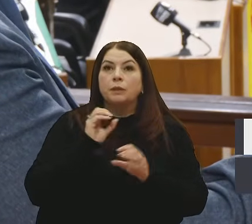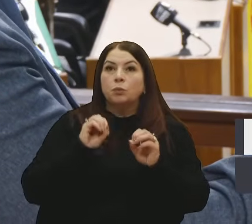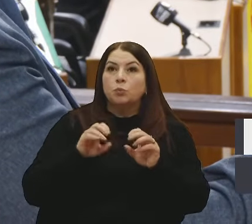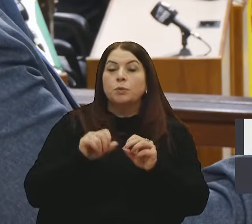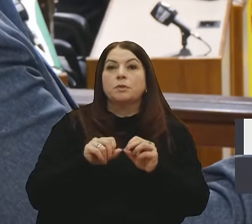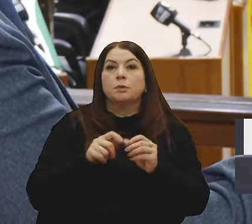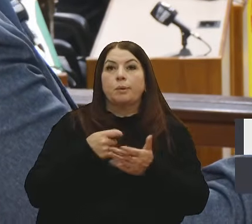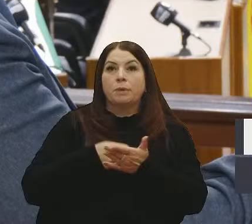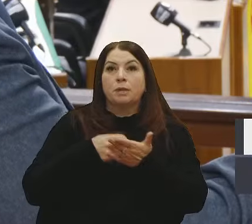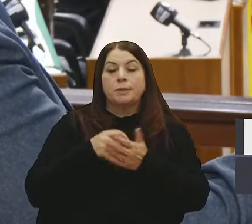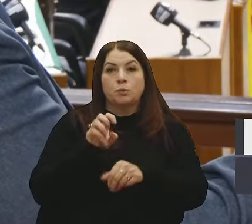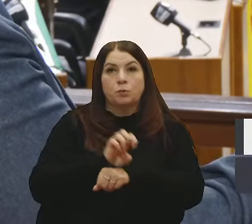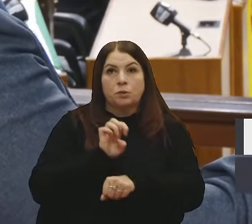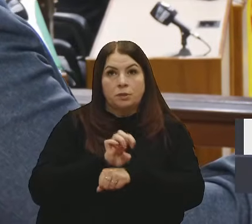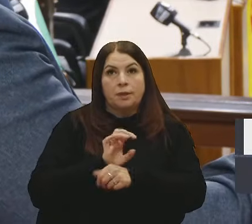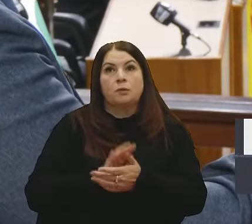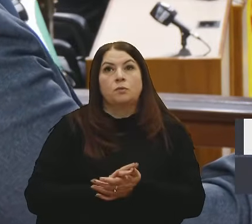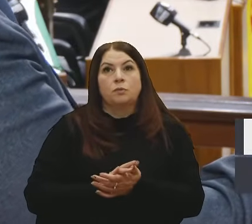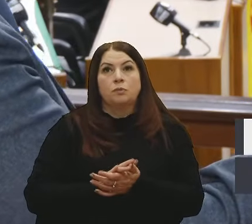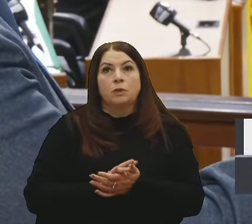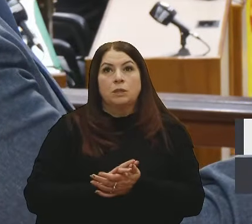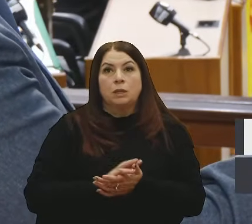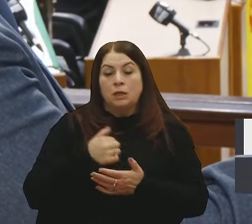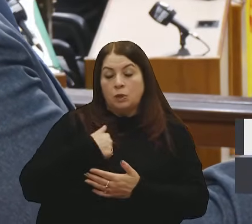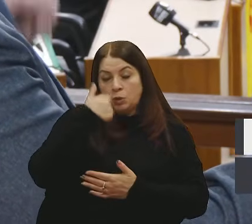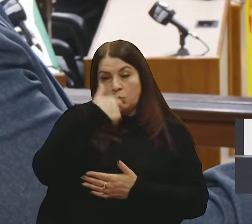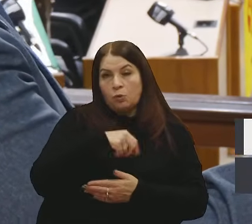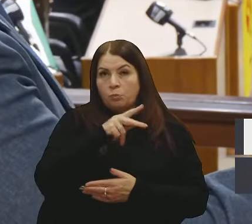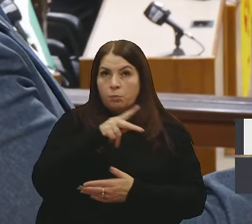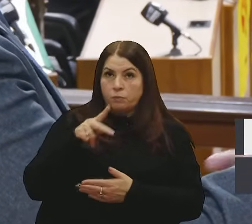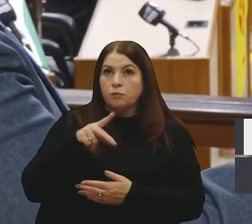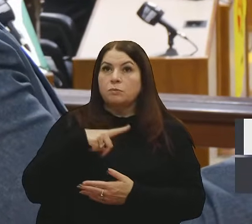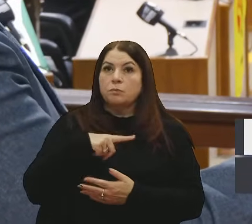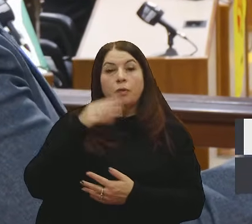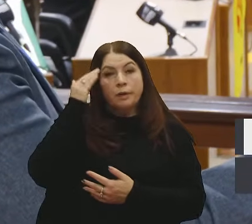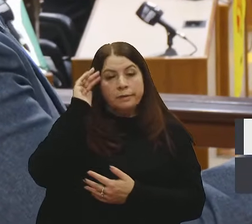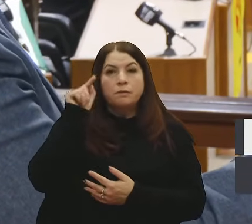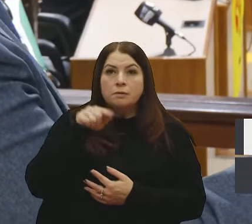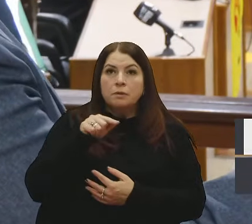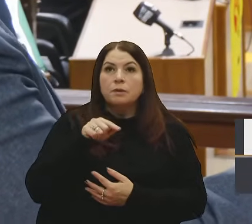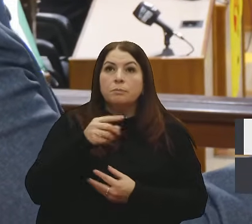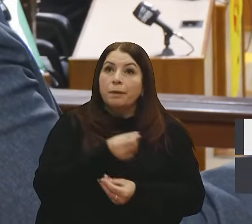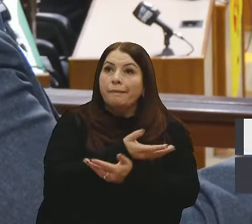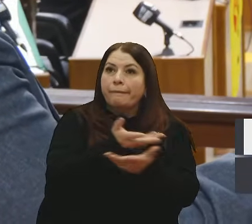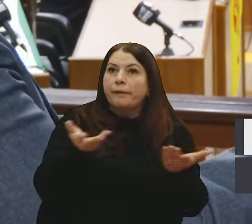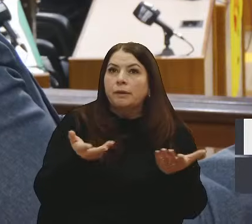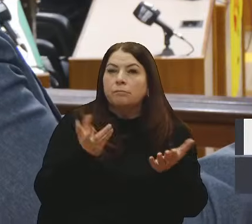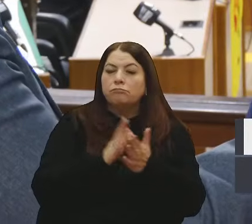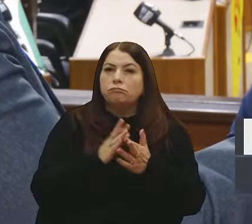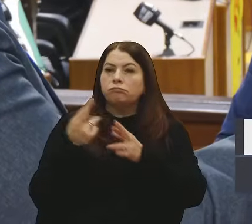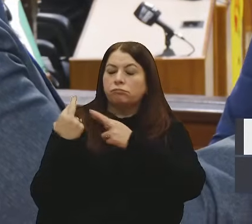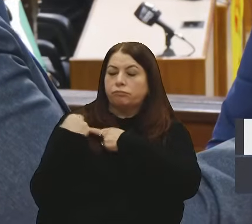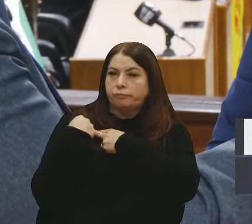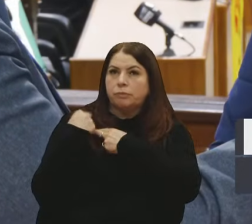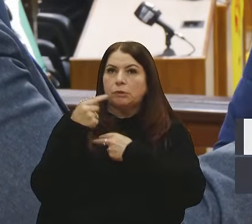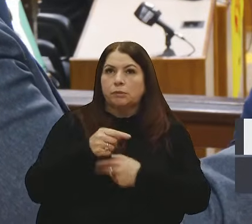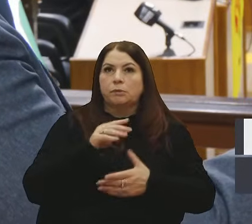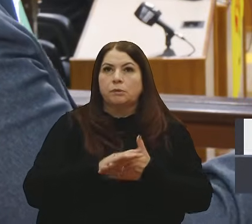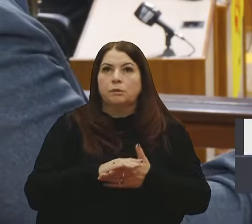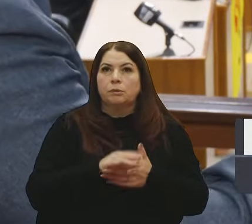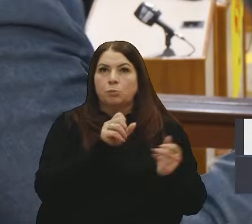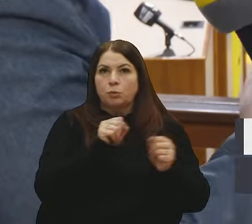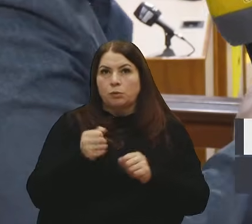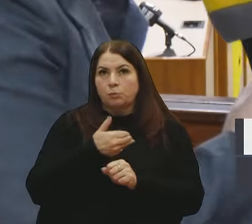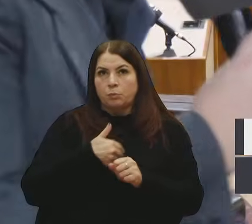é obrigação do Estado e, como professor, entendo que precisa ser ofertada e de responsabilidade do poder